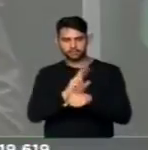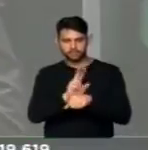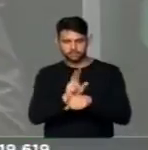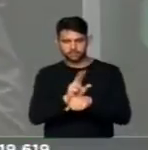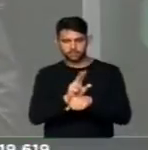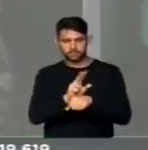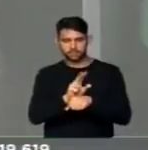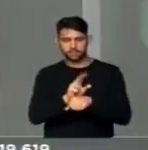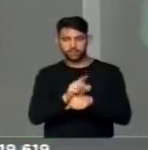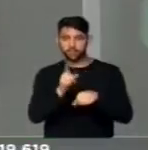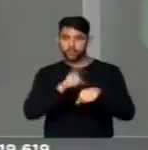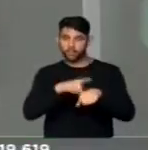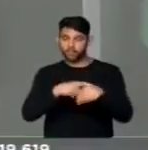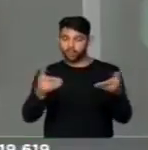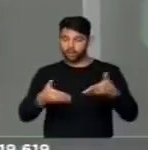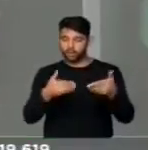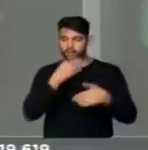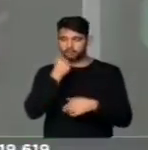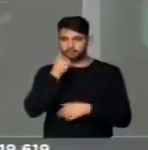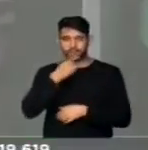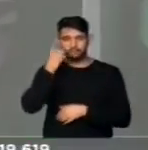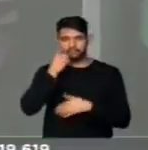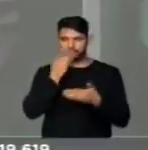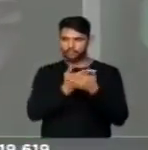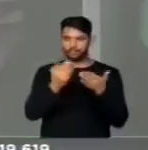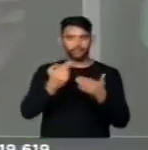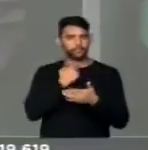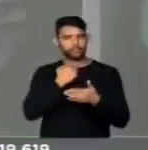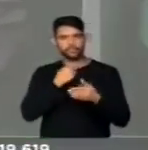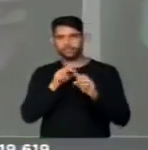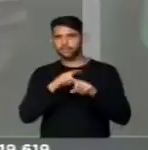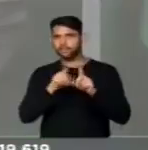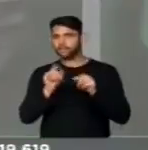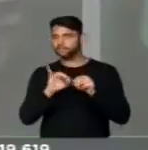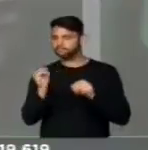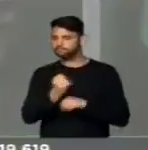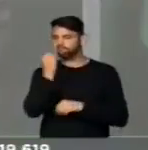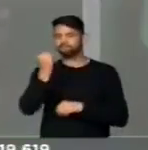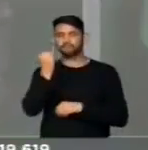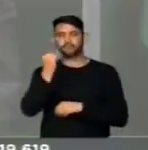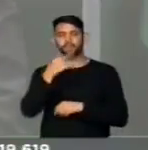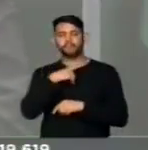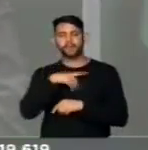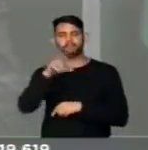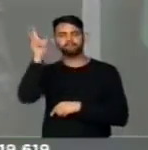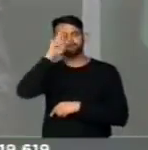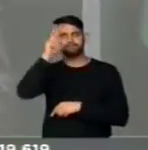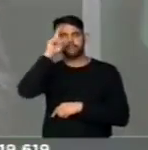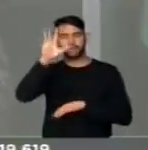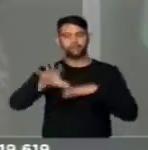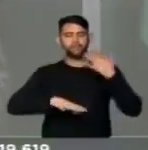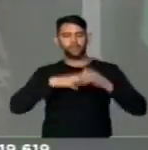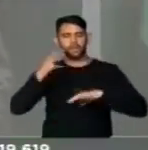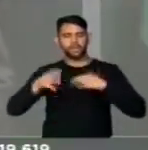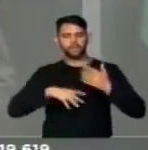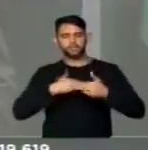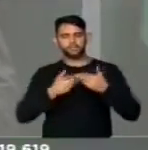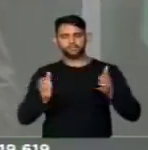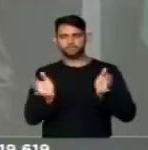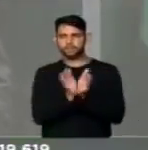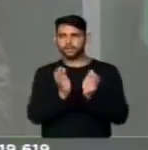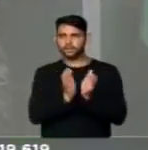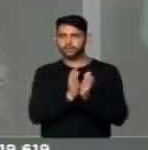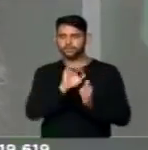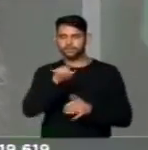Institutions. O momento atual, senhores deputados, não poderia ser mais oportuno para relembrar a coragem e a atitude republicana